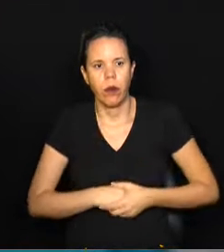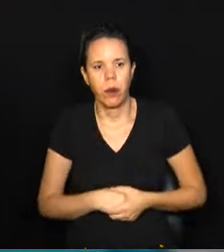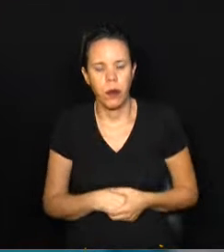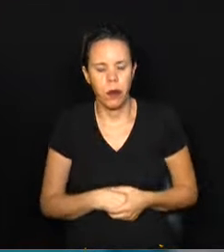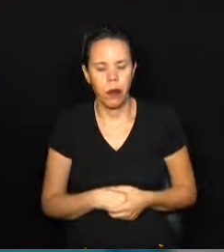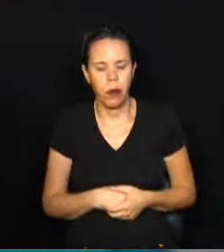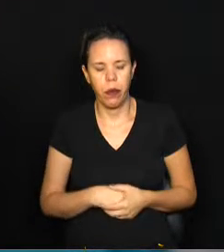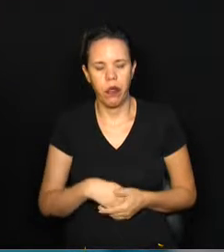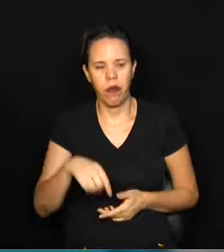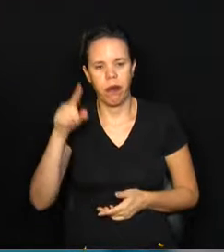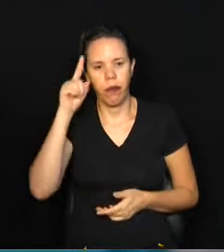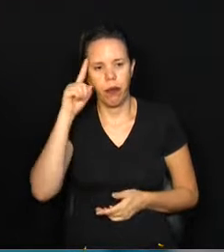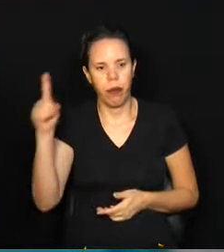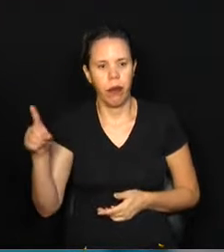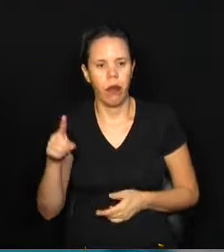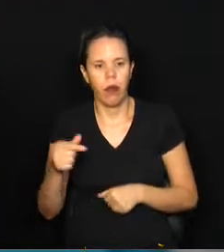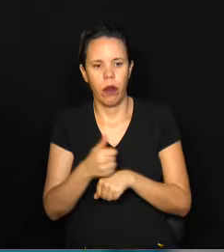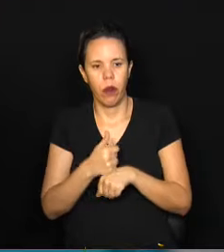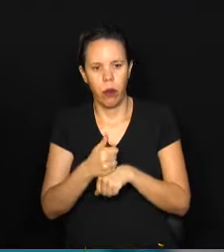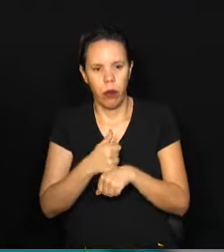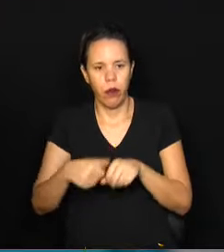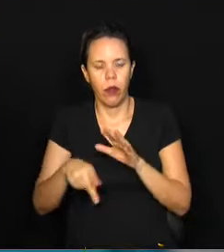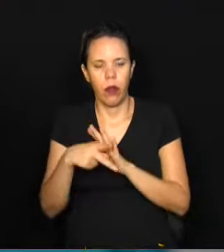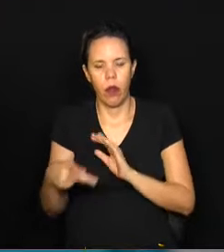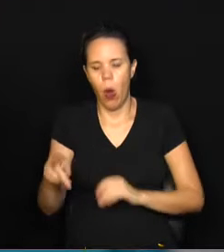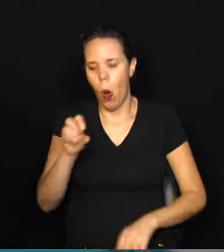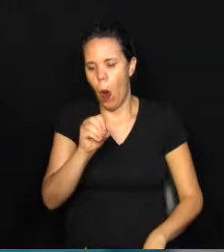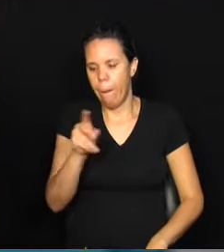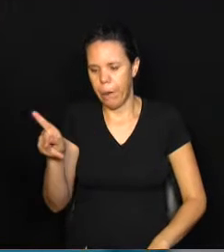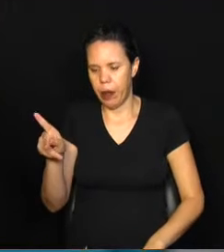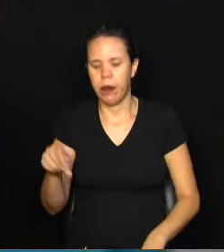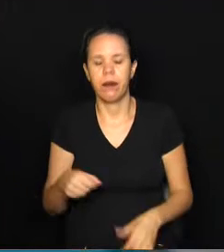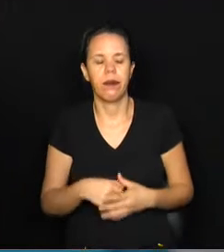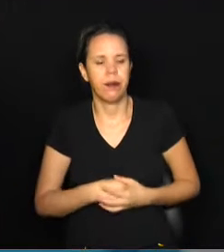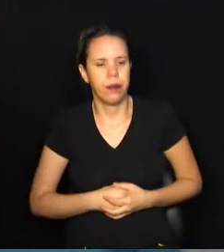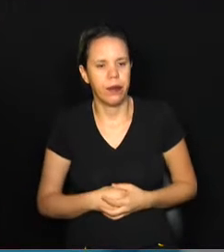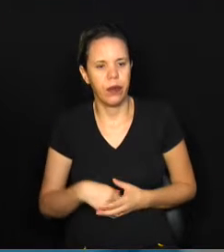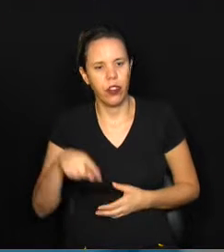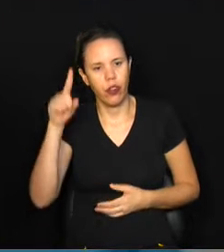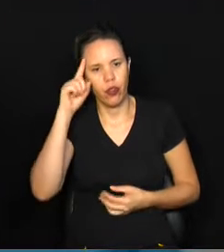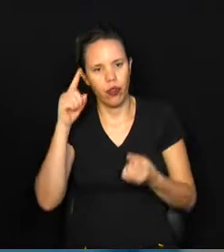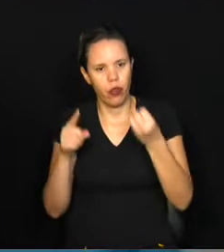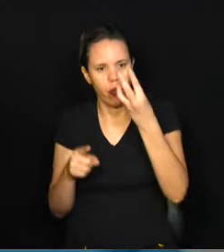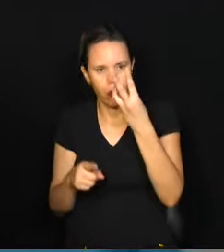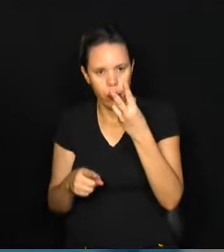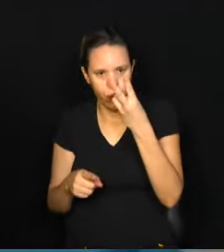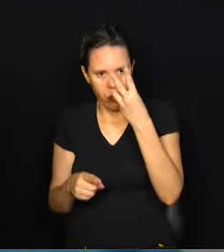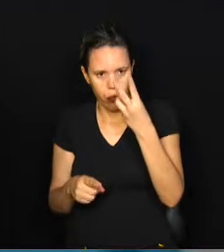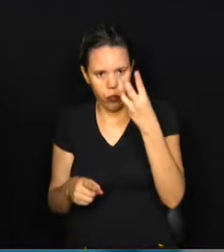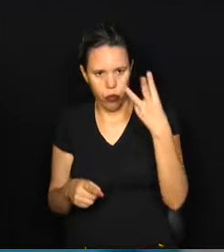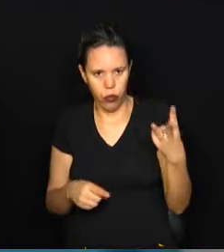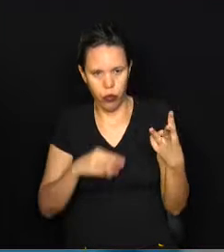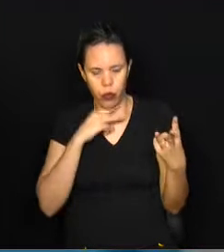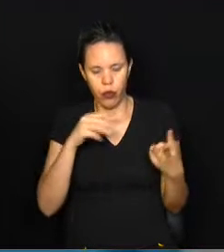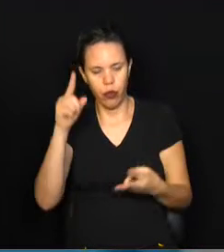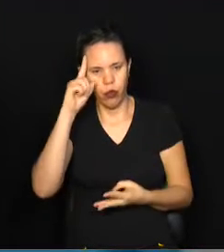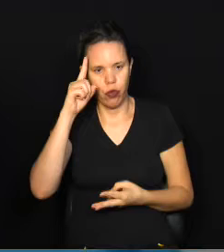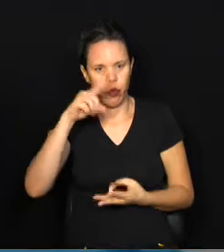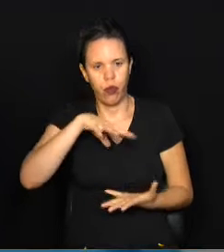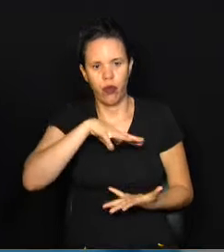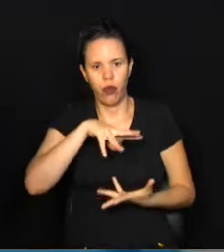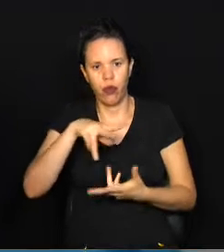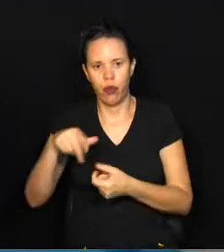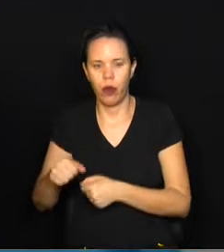é o dia do optometrista e o dia 23 de março, o Dia Mundial